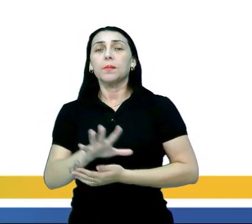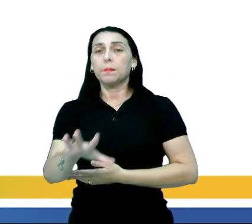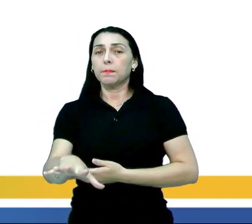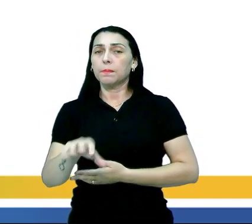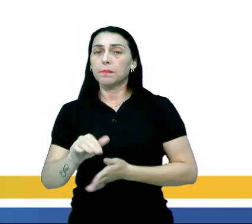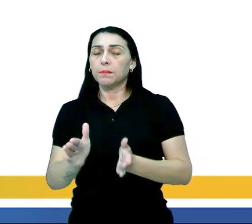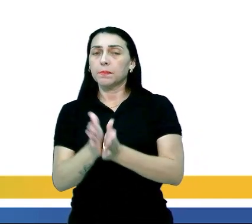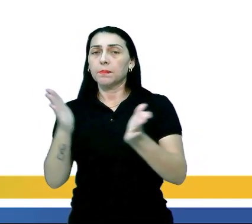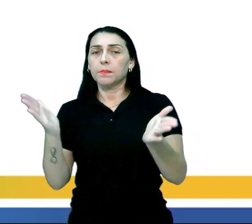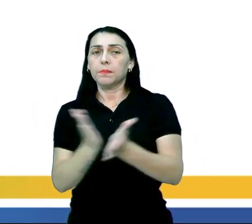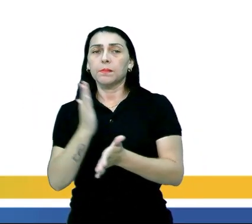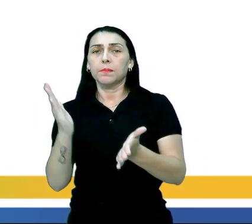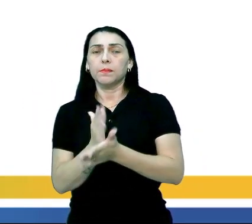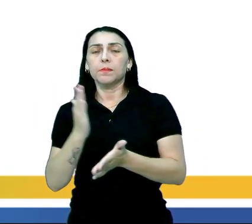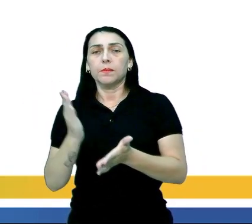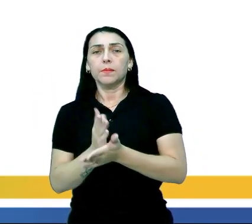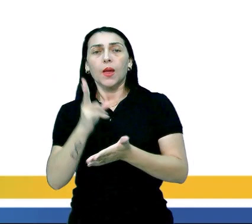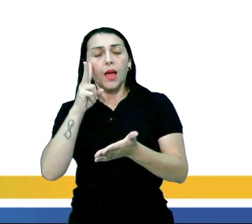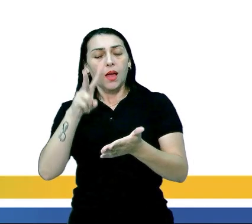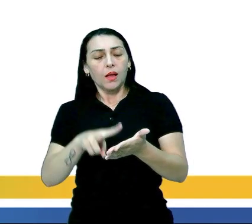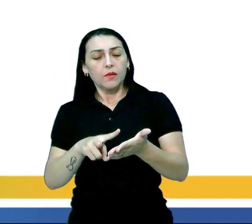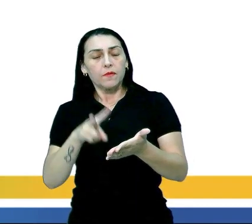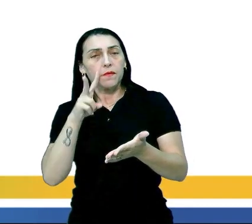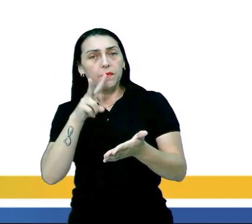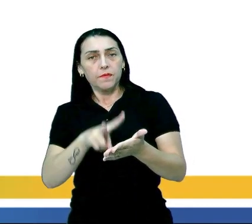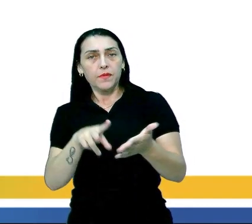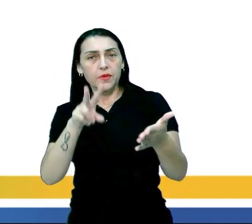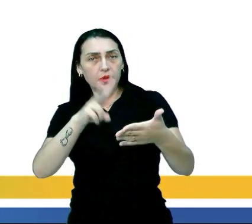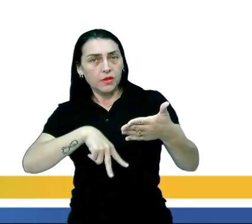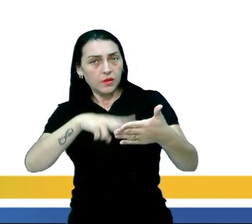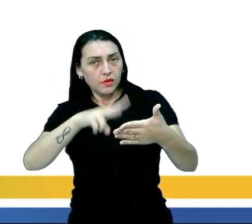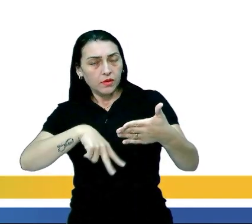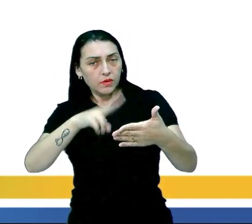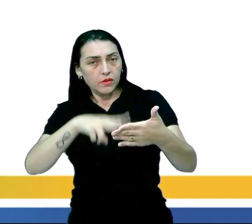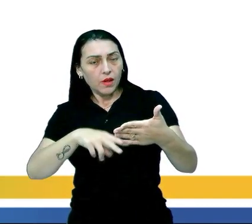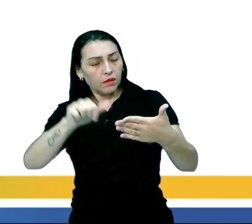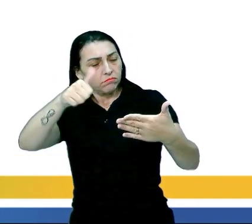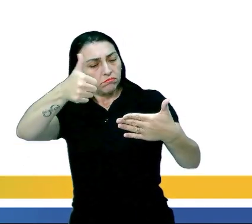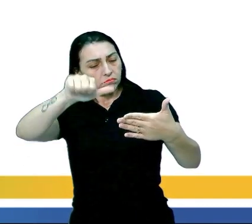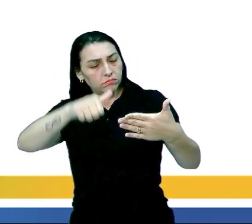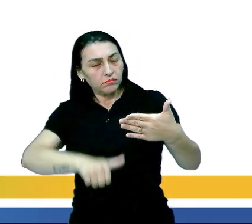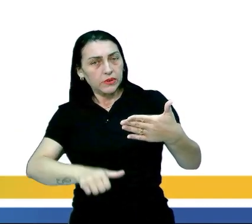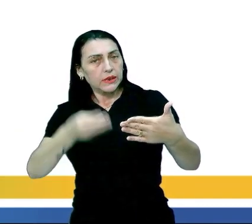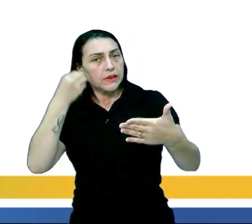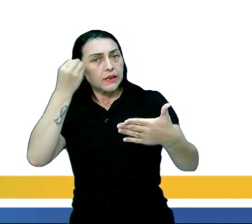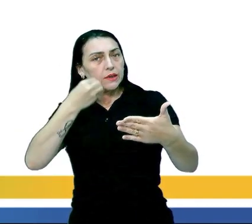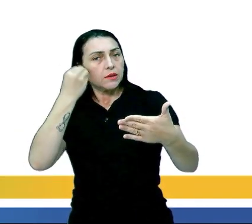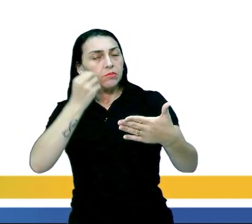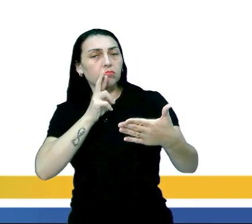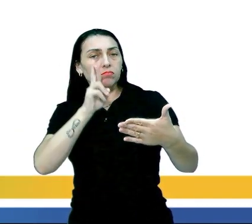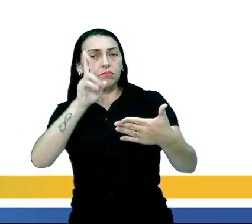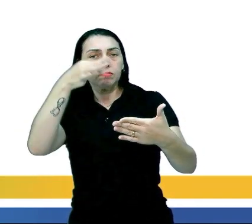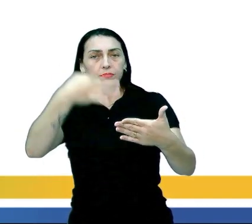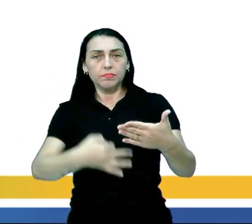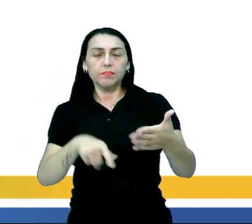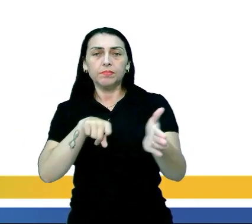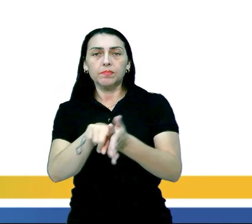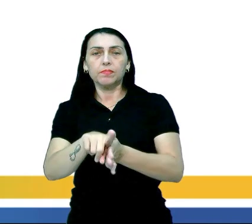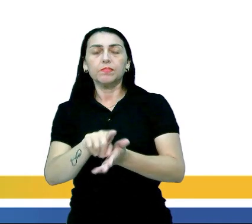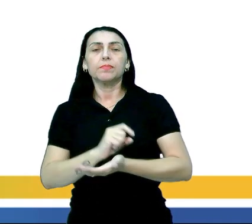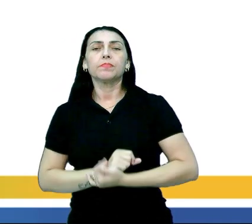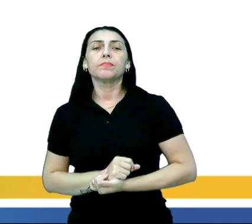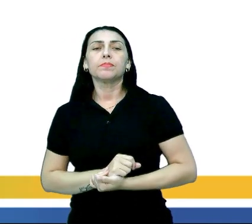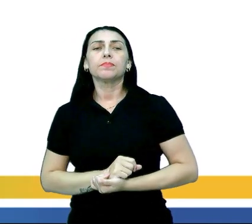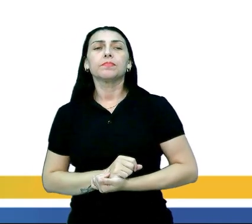seu livro, manuseie, acompanhe a leitura, analise e tente gabaritar essa